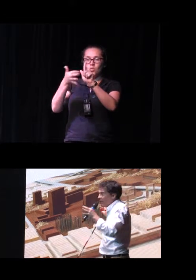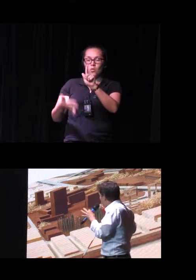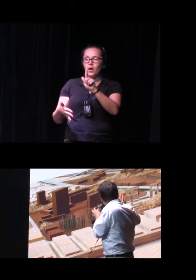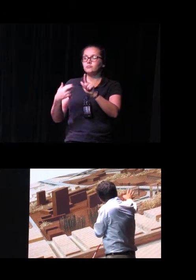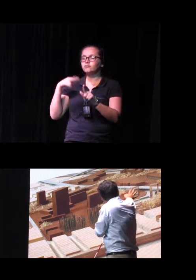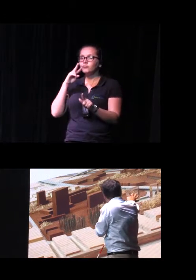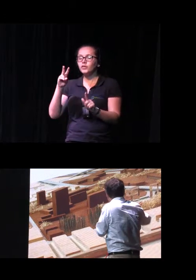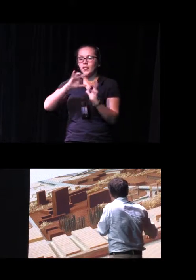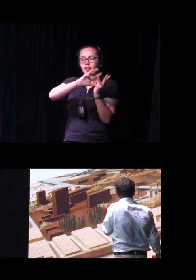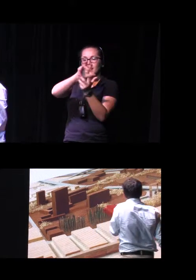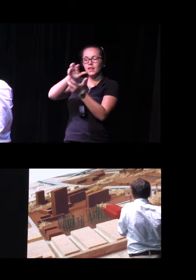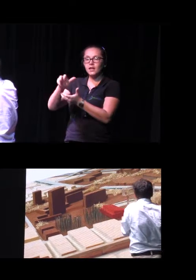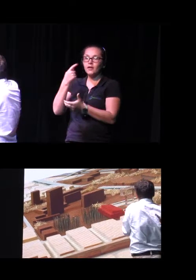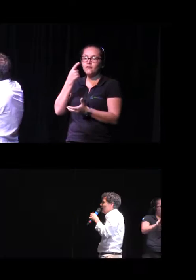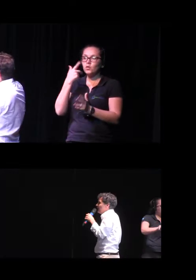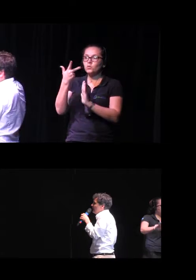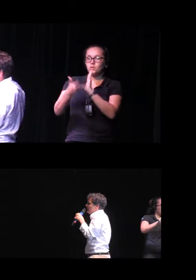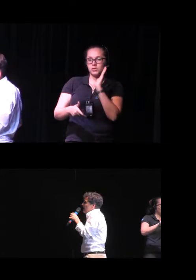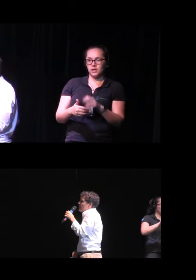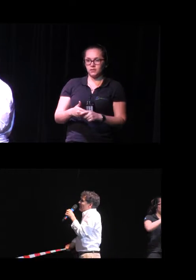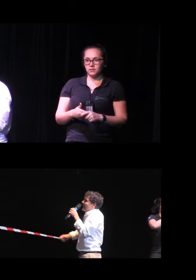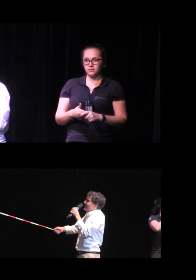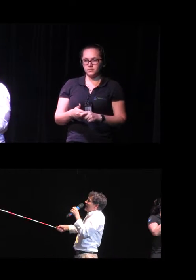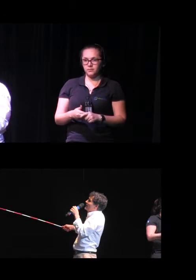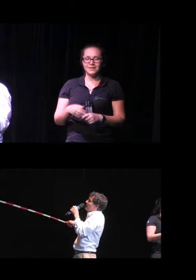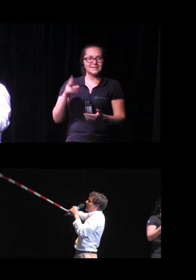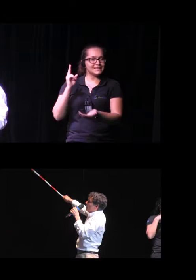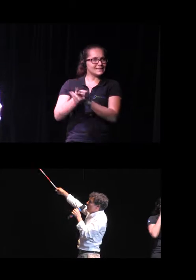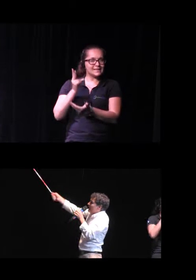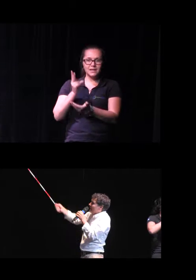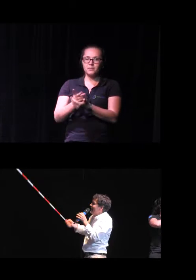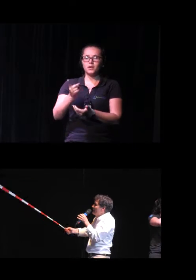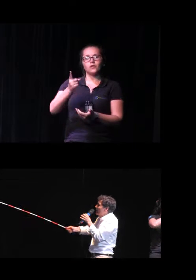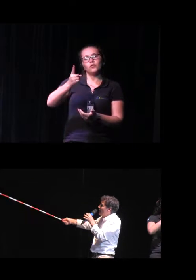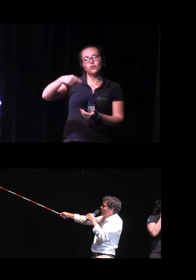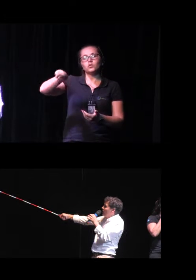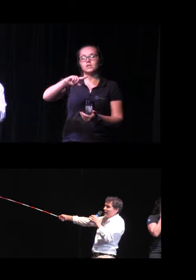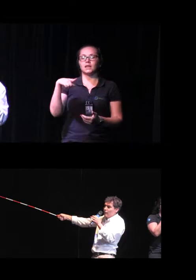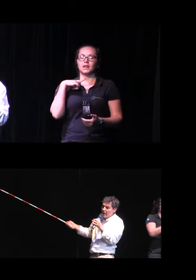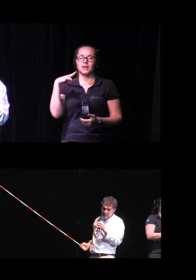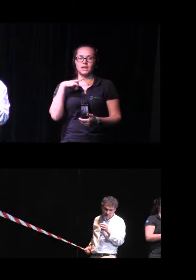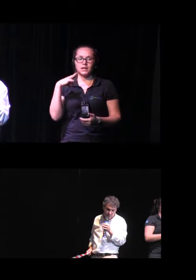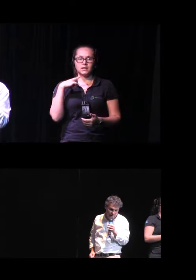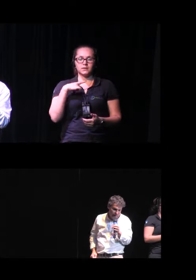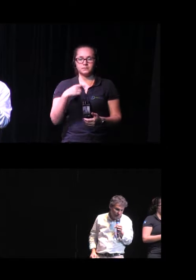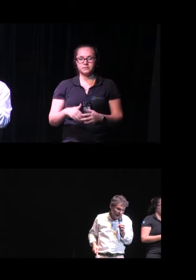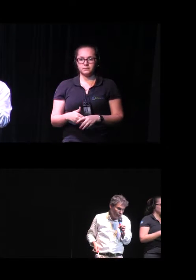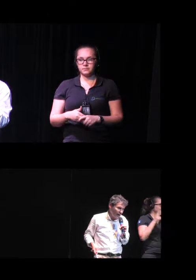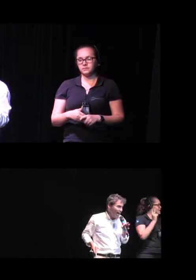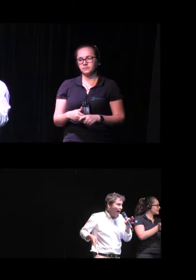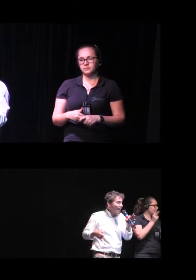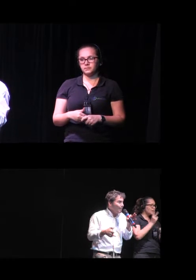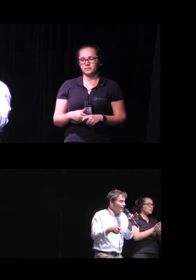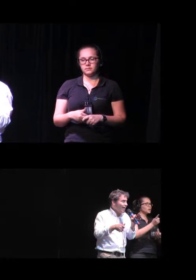utilizar muito o Google Earth para fazer os seus projetos. Sempre que você tem